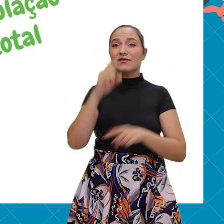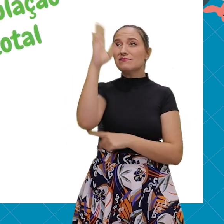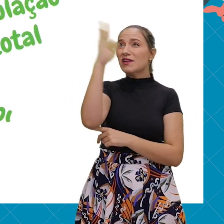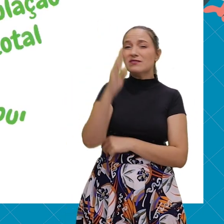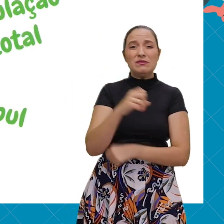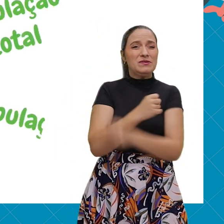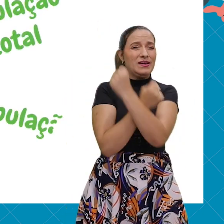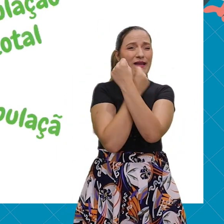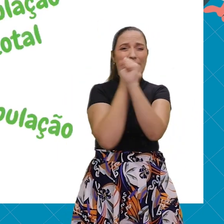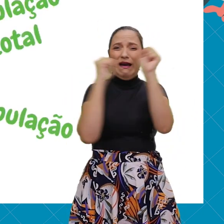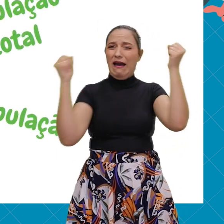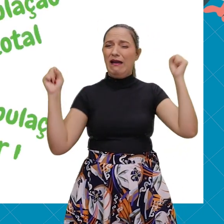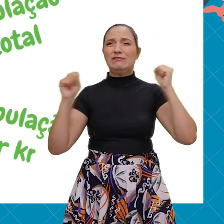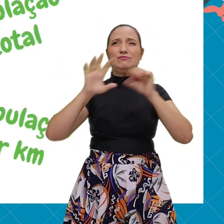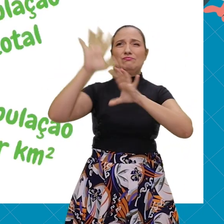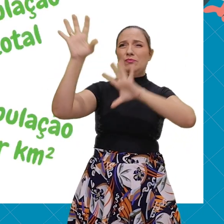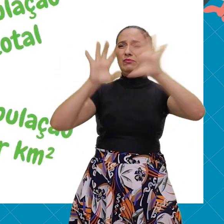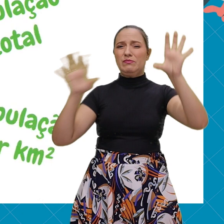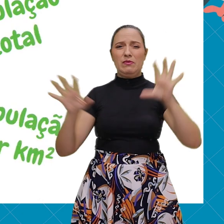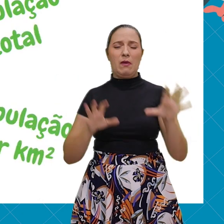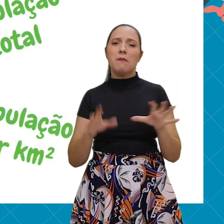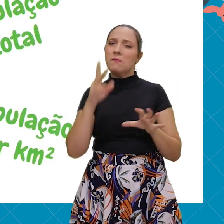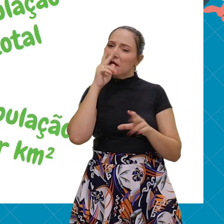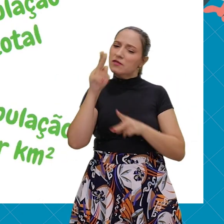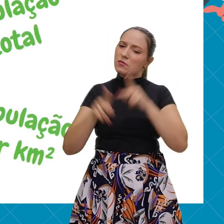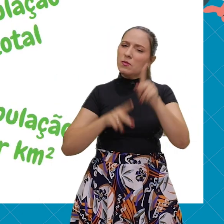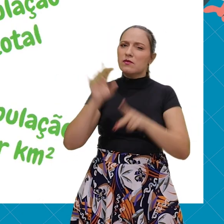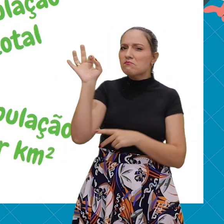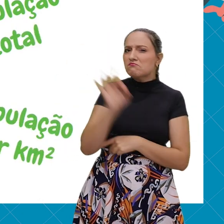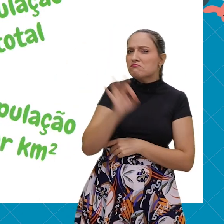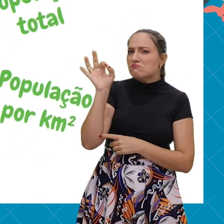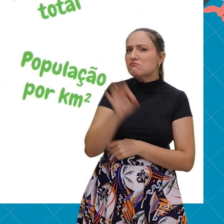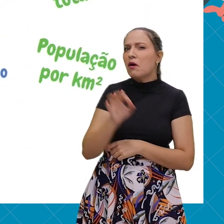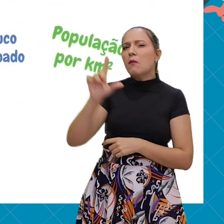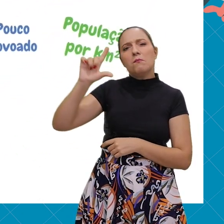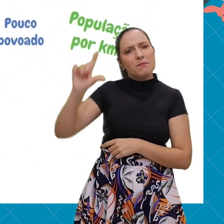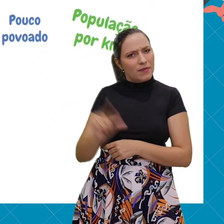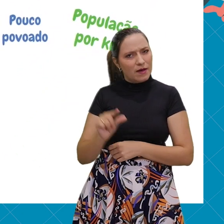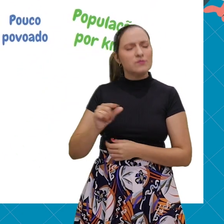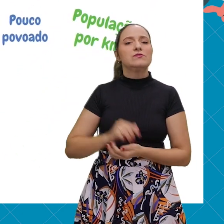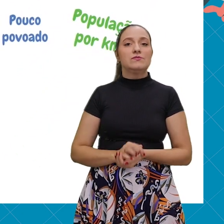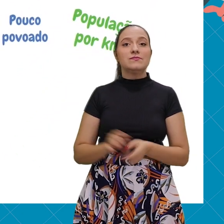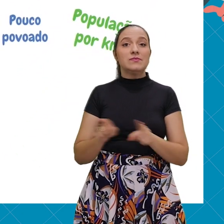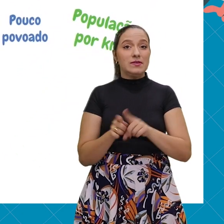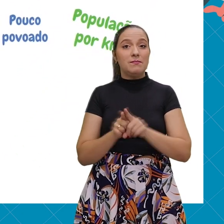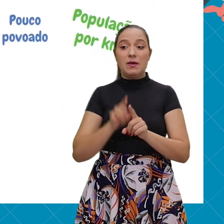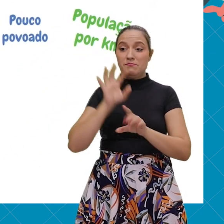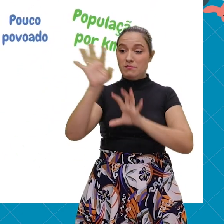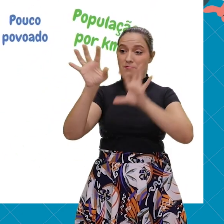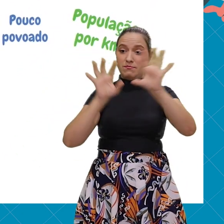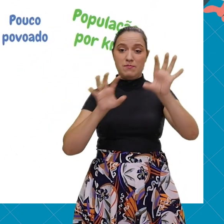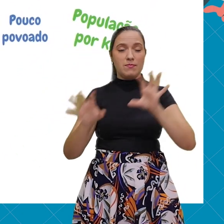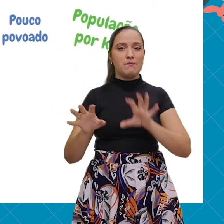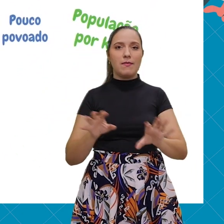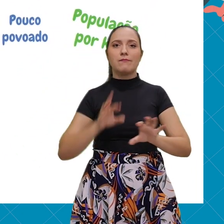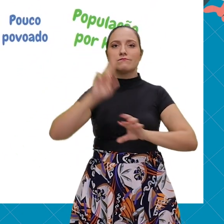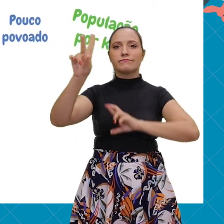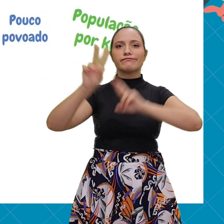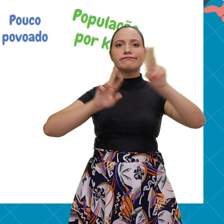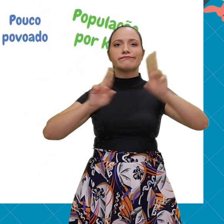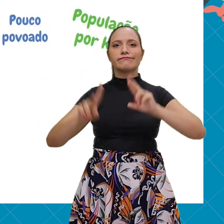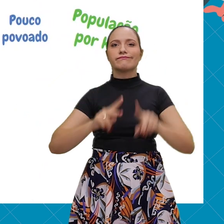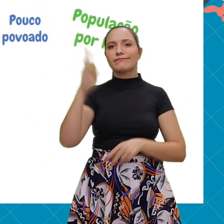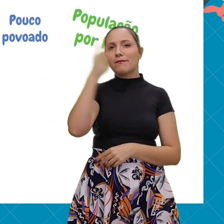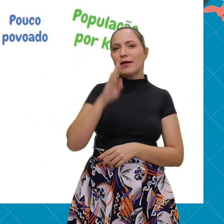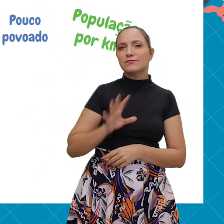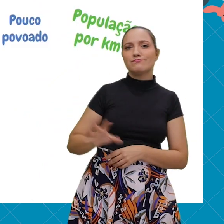também é muito grande, o que gera uma população relativa baixa. Além disso, essa população está distribuída de forma desigual ao